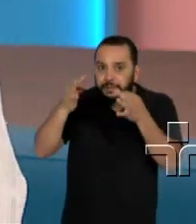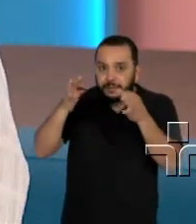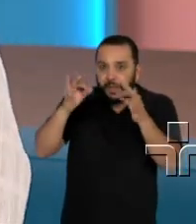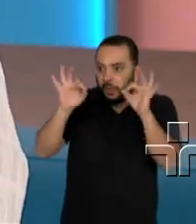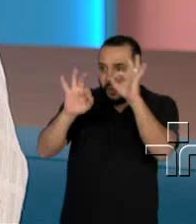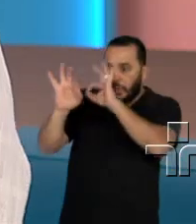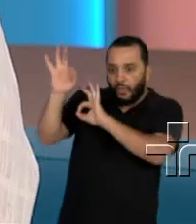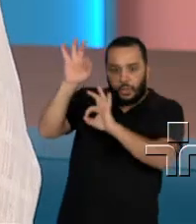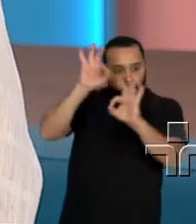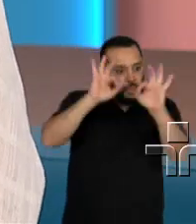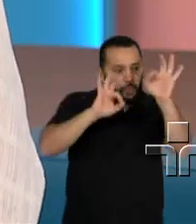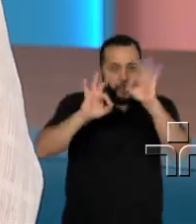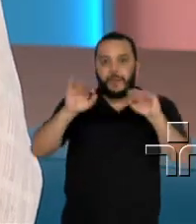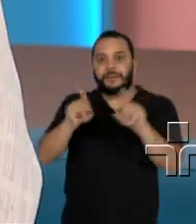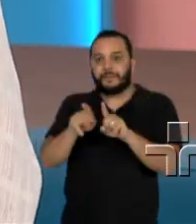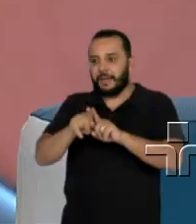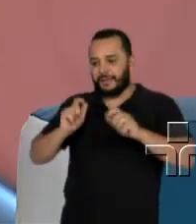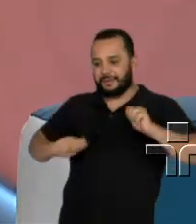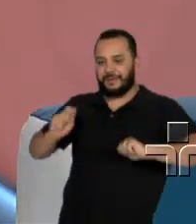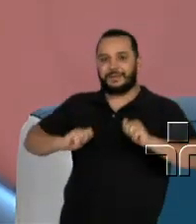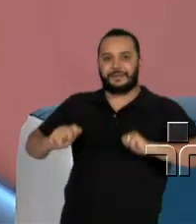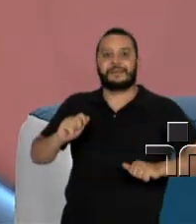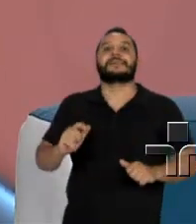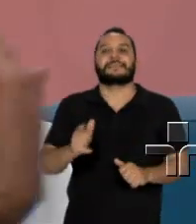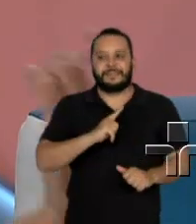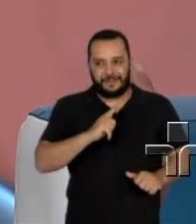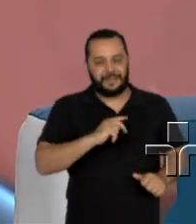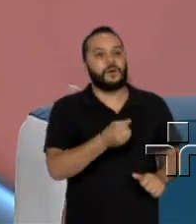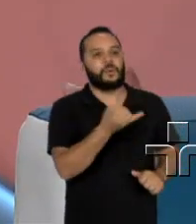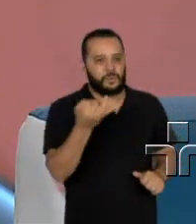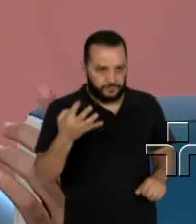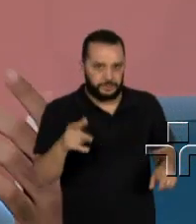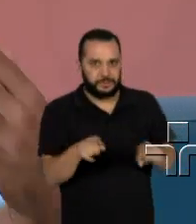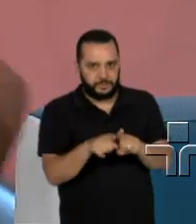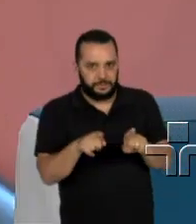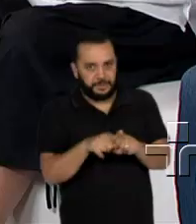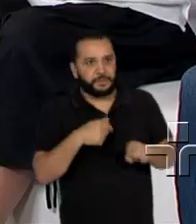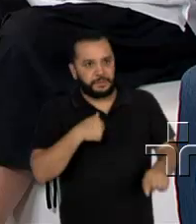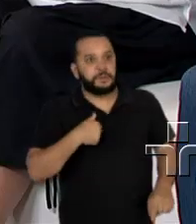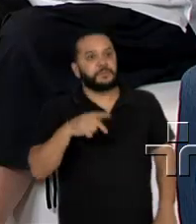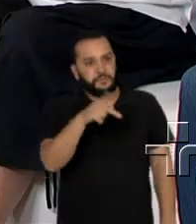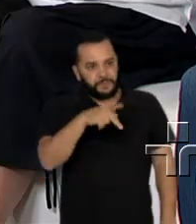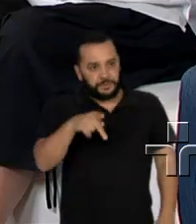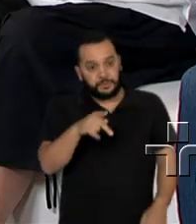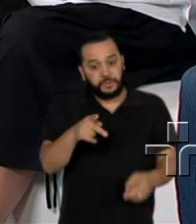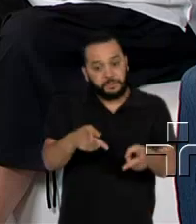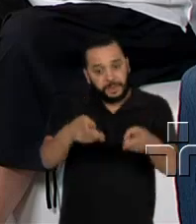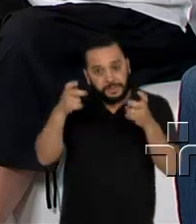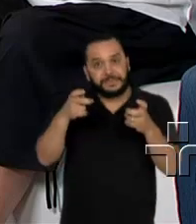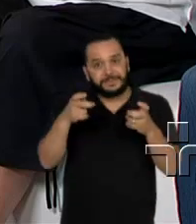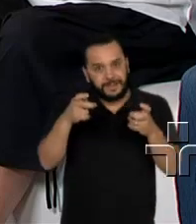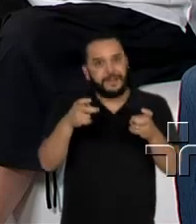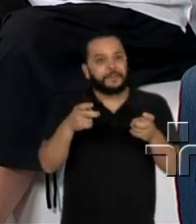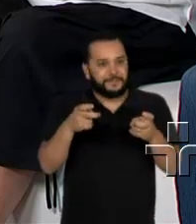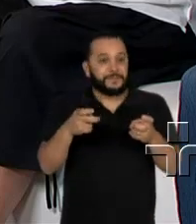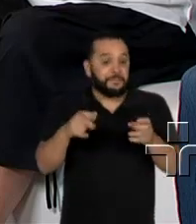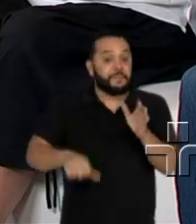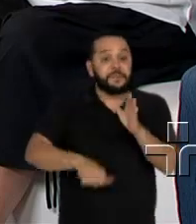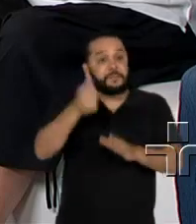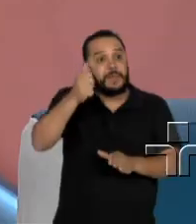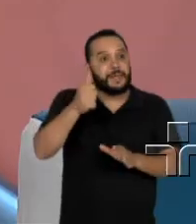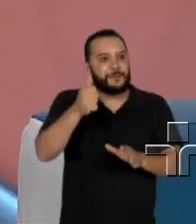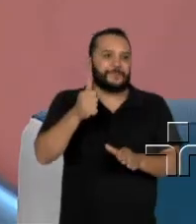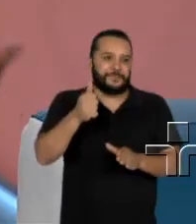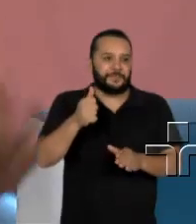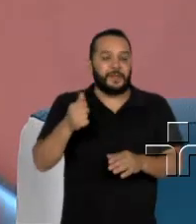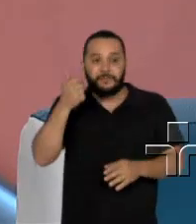eles dona que você já nós é às vezes os professores diagnóstico conselho directivo mais a